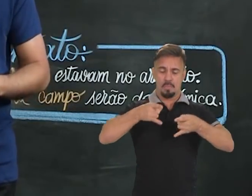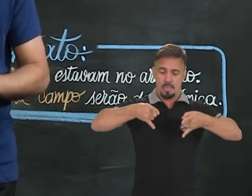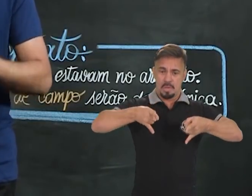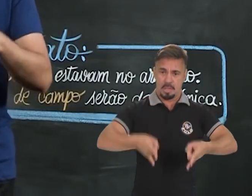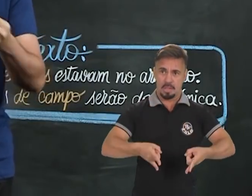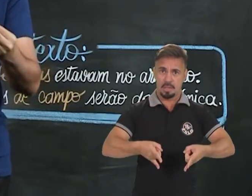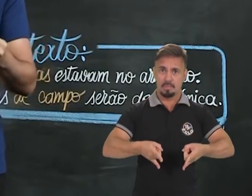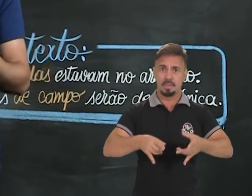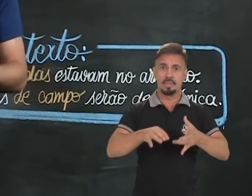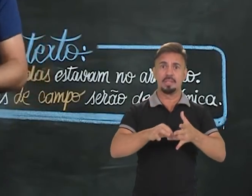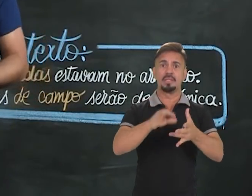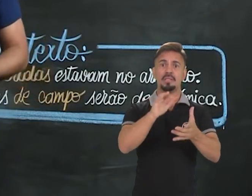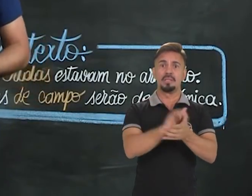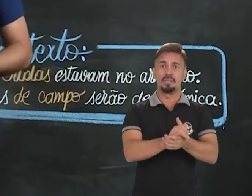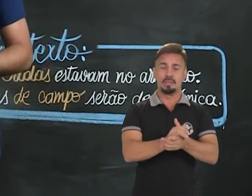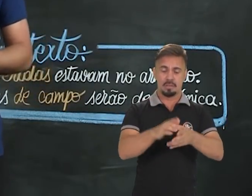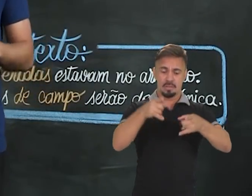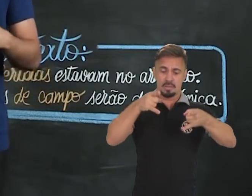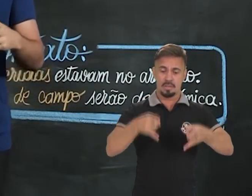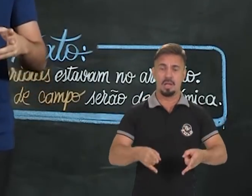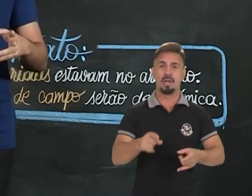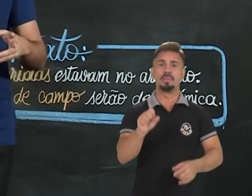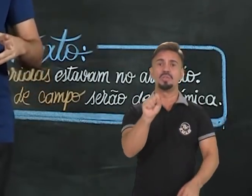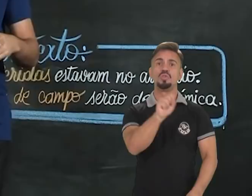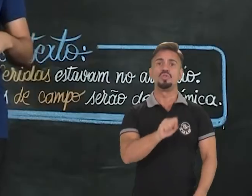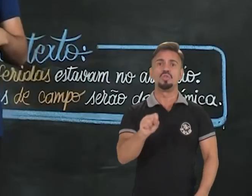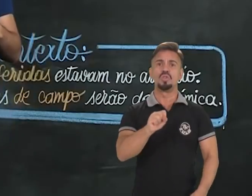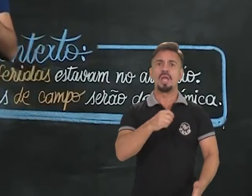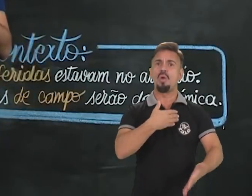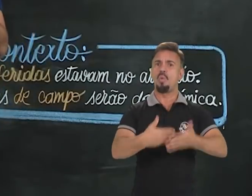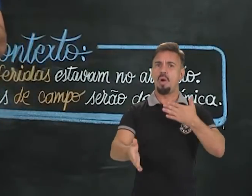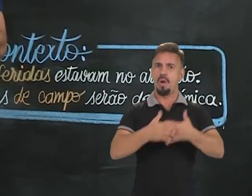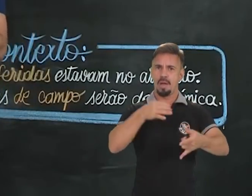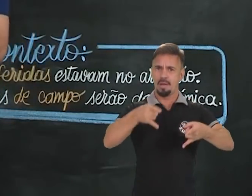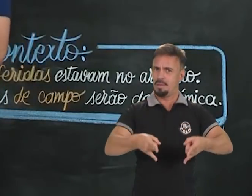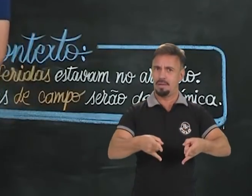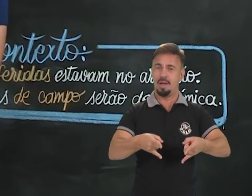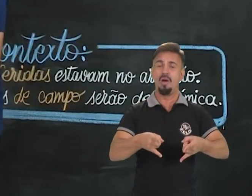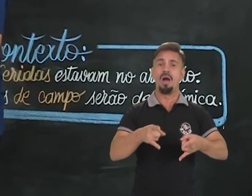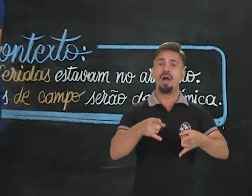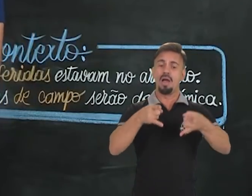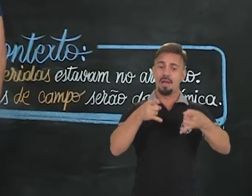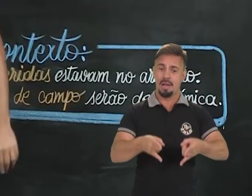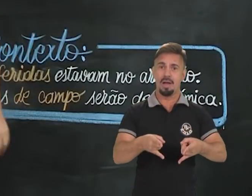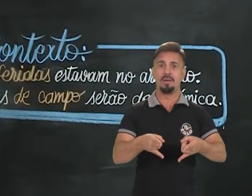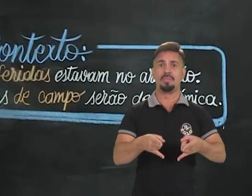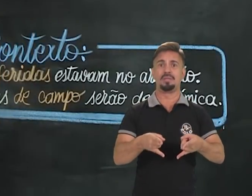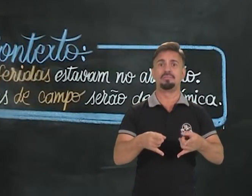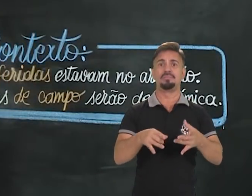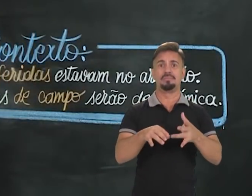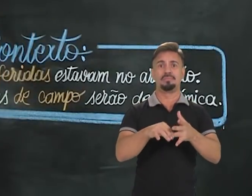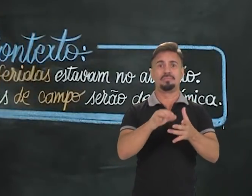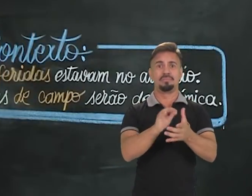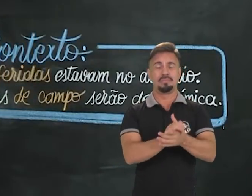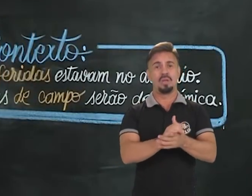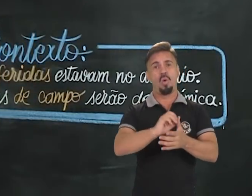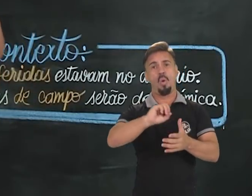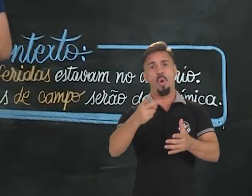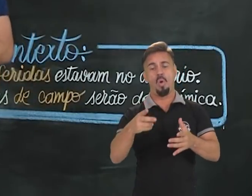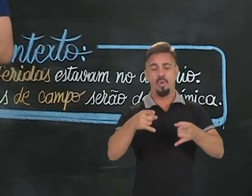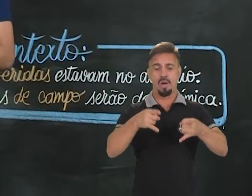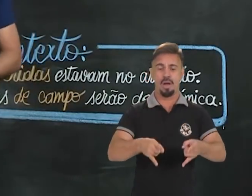de casal, cama de solteiro, não é qualquer cama, eu estou caracterizando esses elementos. E nesse caso, com